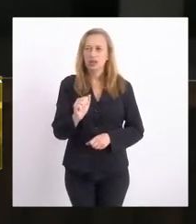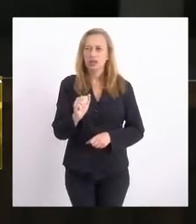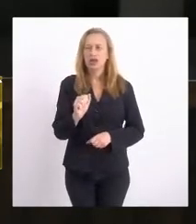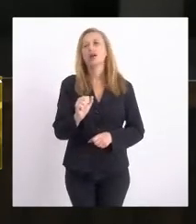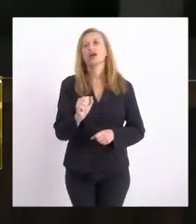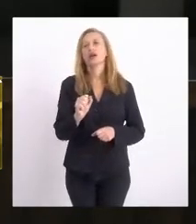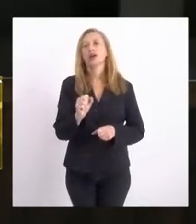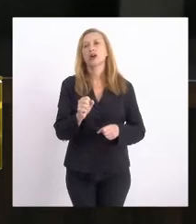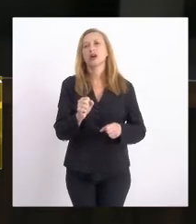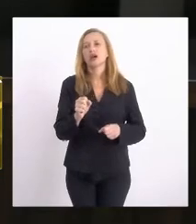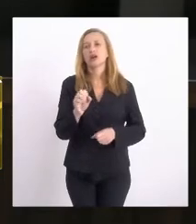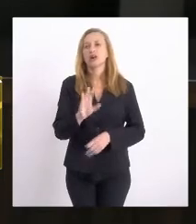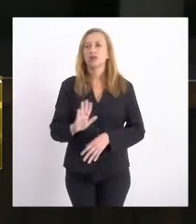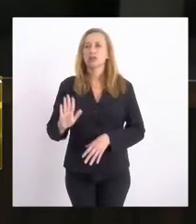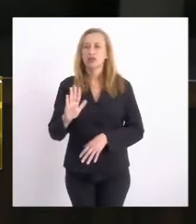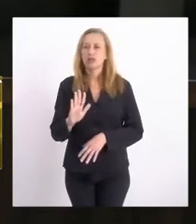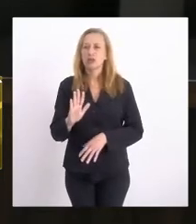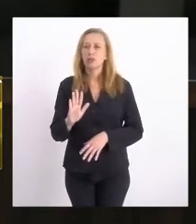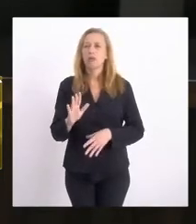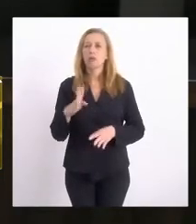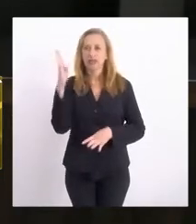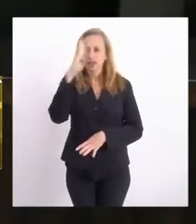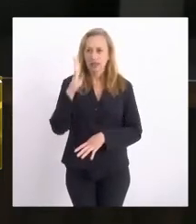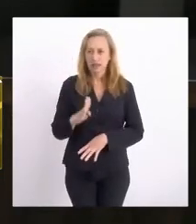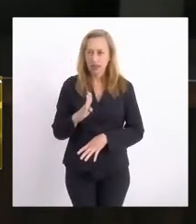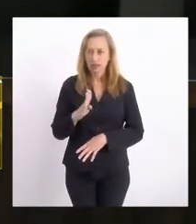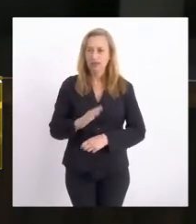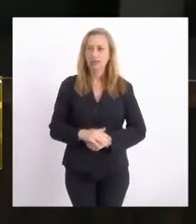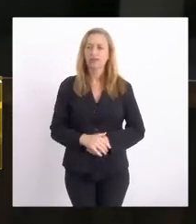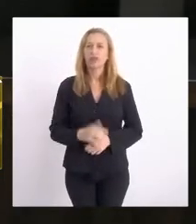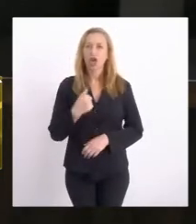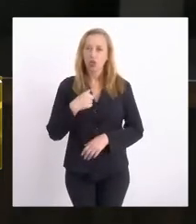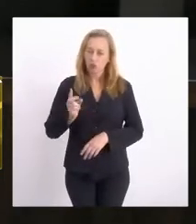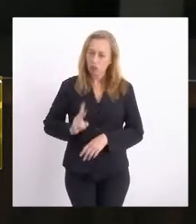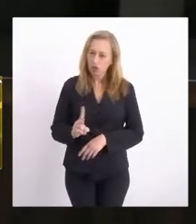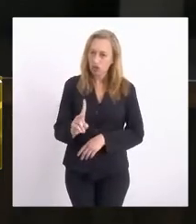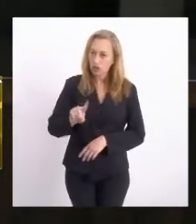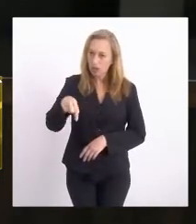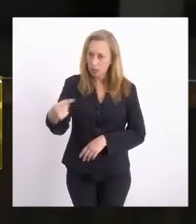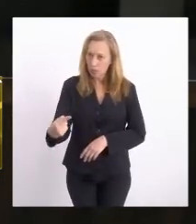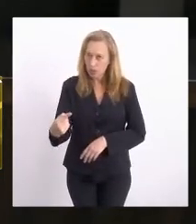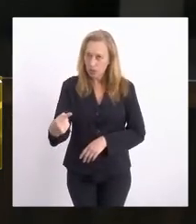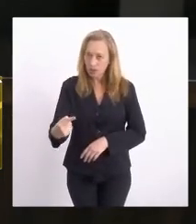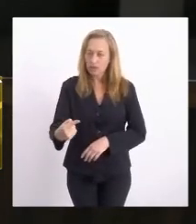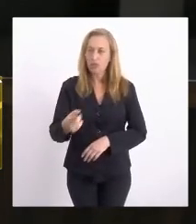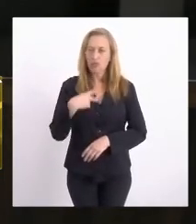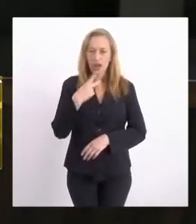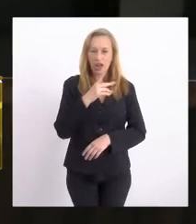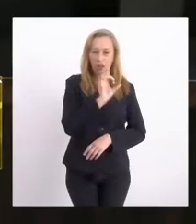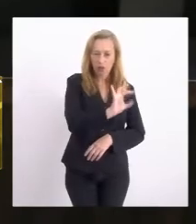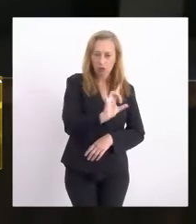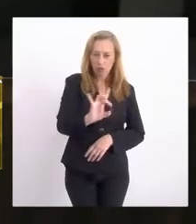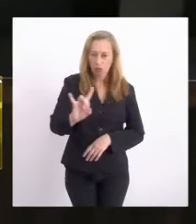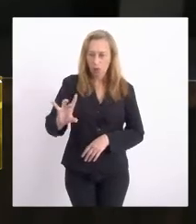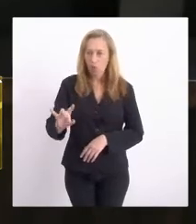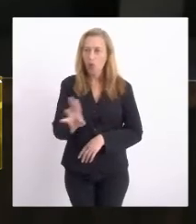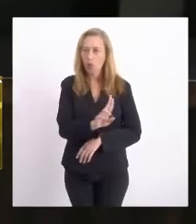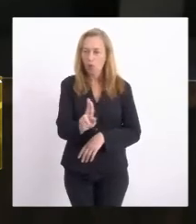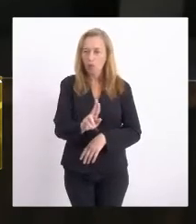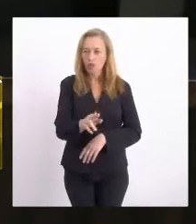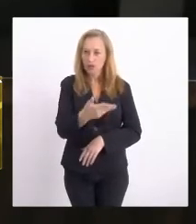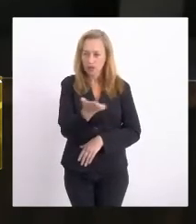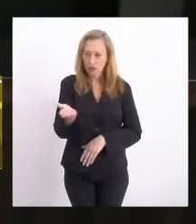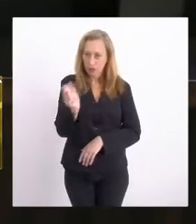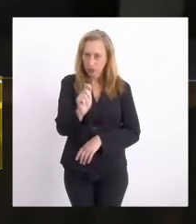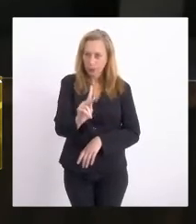vou dar continuidade logo em seguida tá porque tem bastante gente e É com grande satisfação e voltar nominando cada um de vocês tá bom